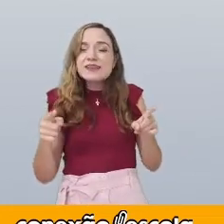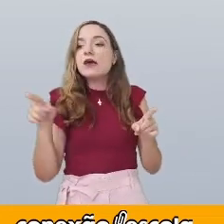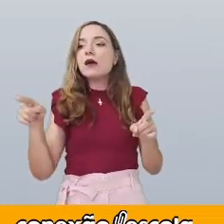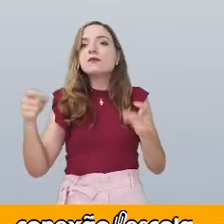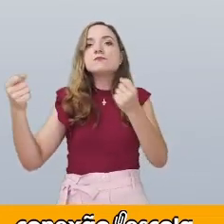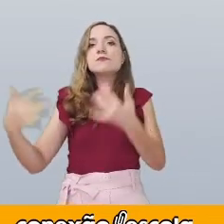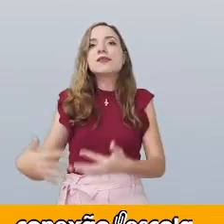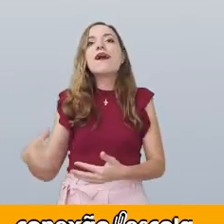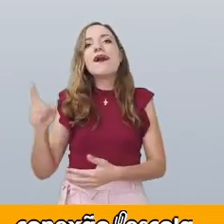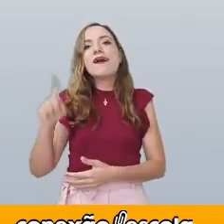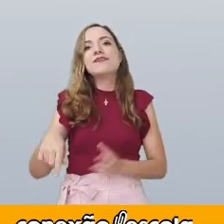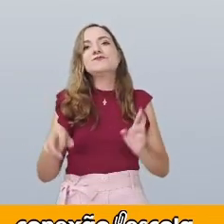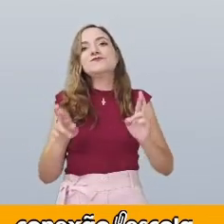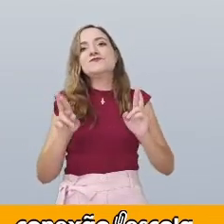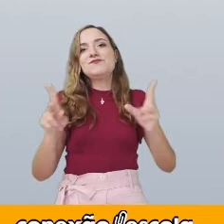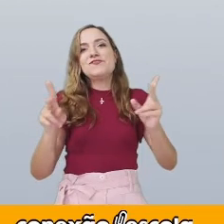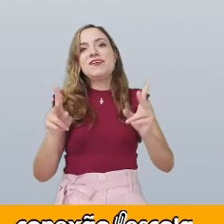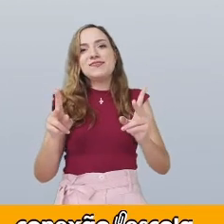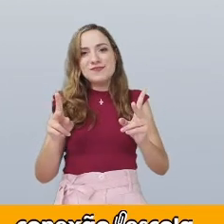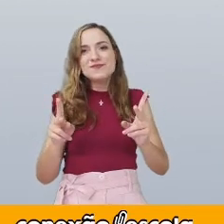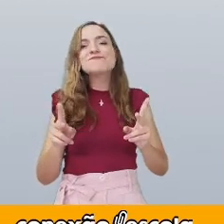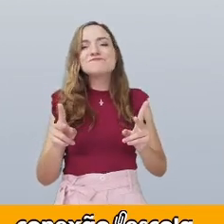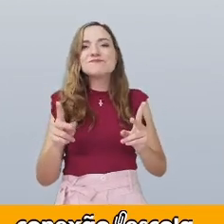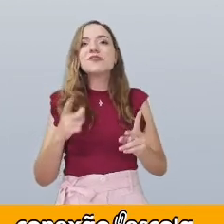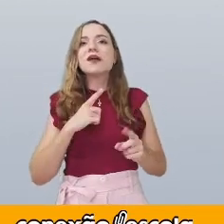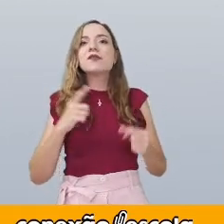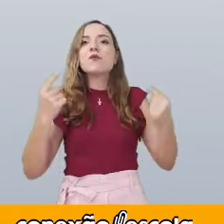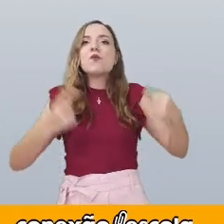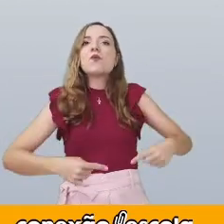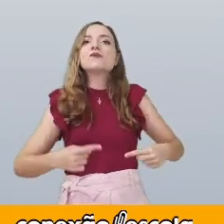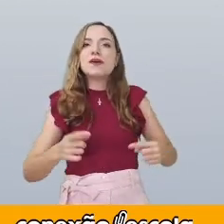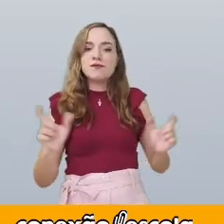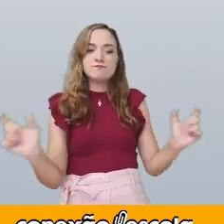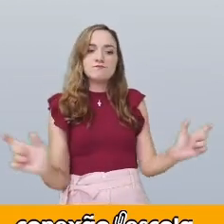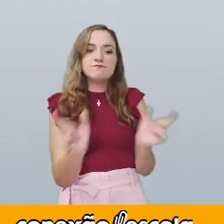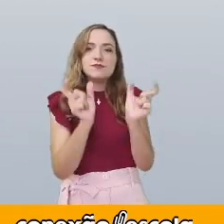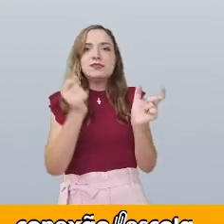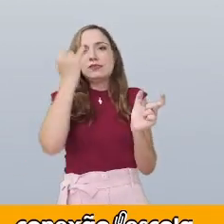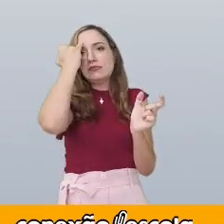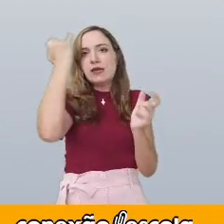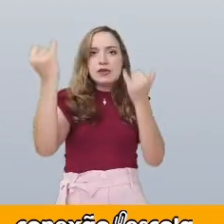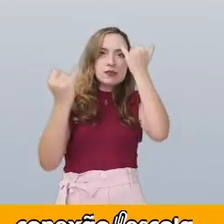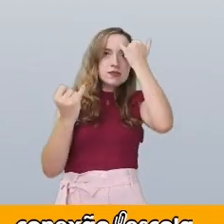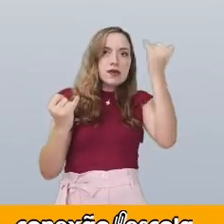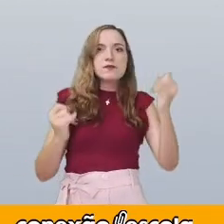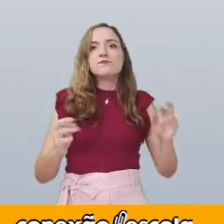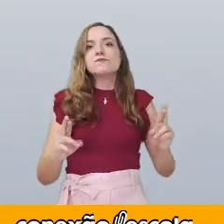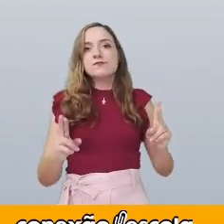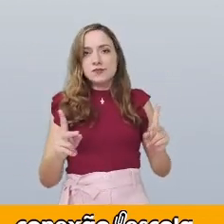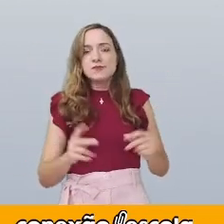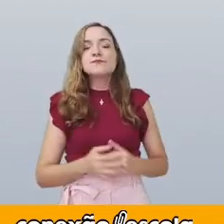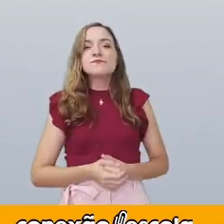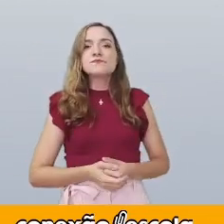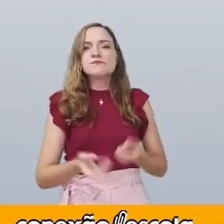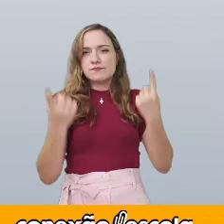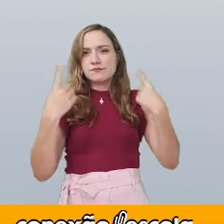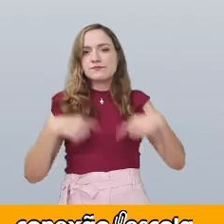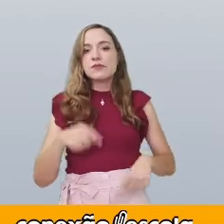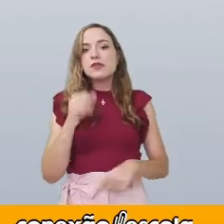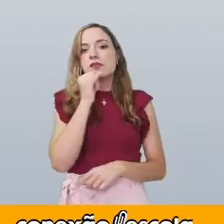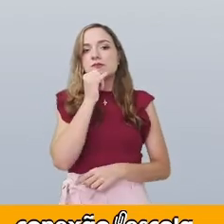trazendo essa relação de oposição na frase, amarrando as duas ideias. Veja outro exemplo.